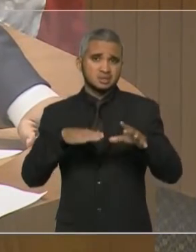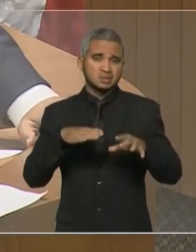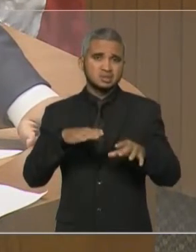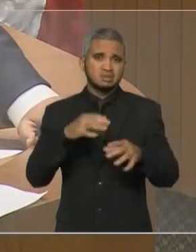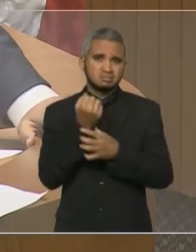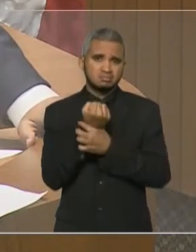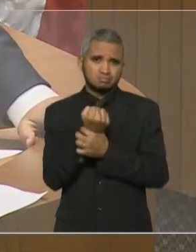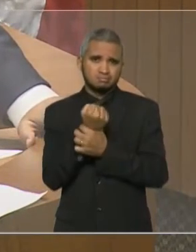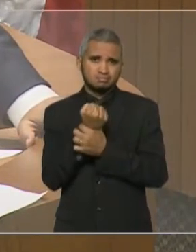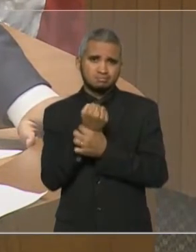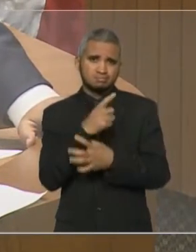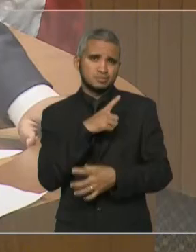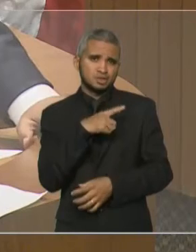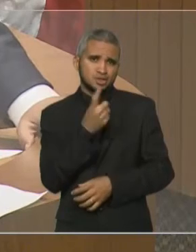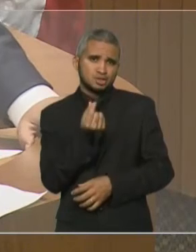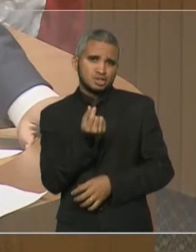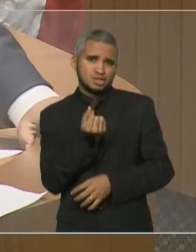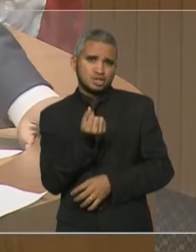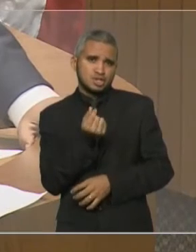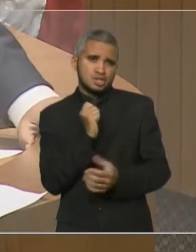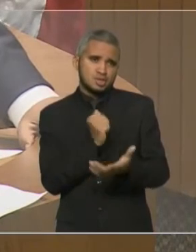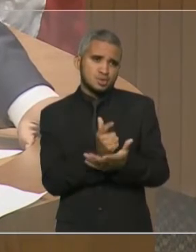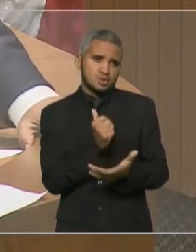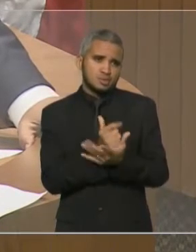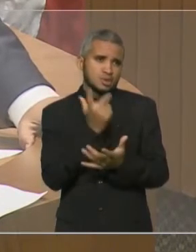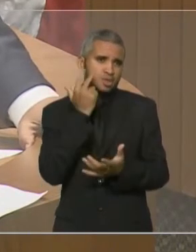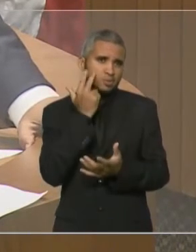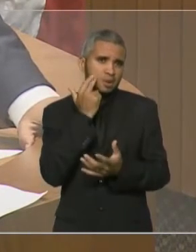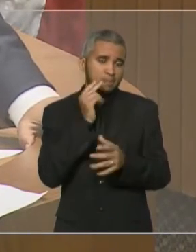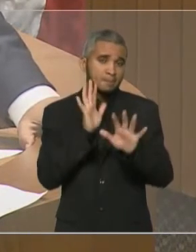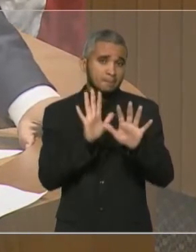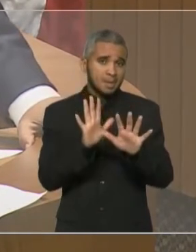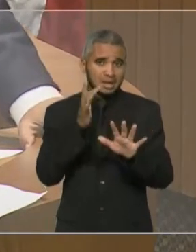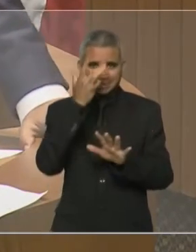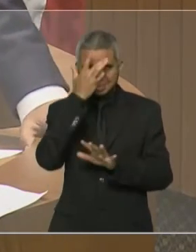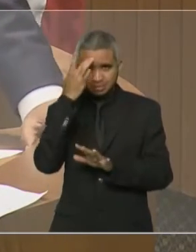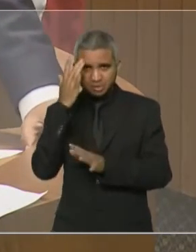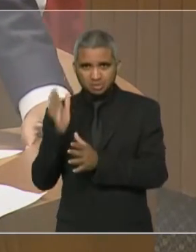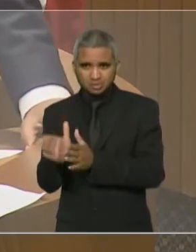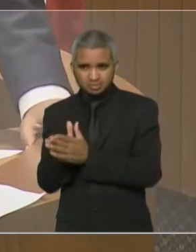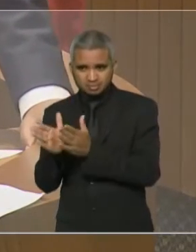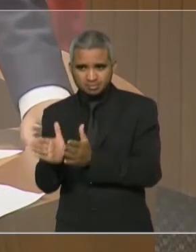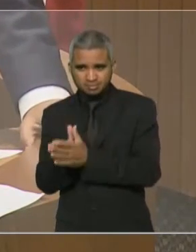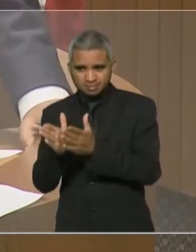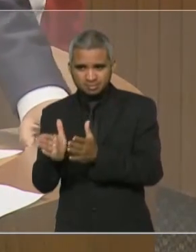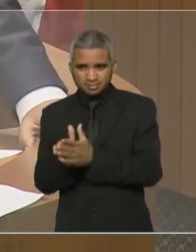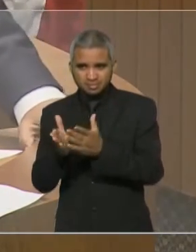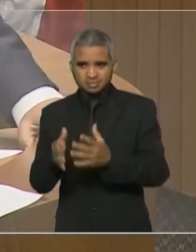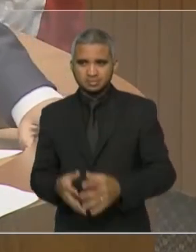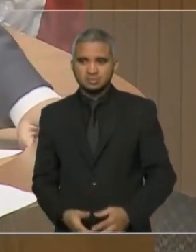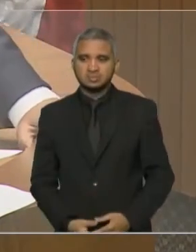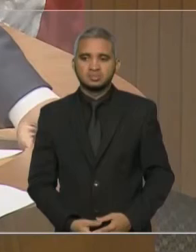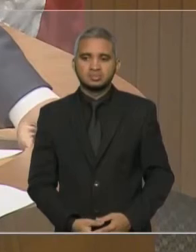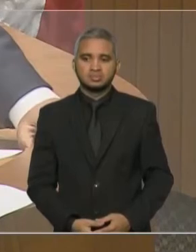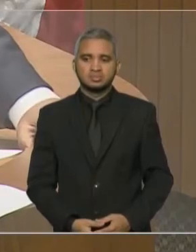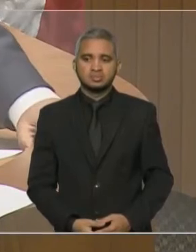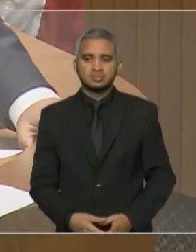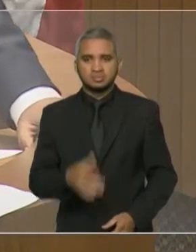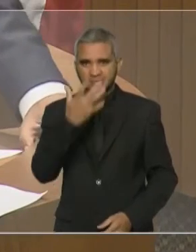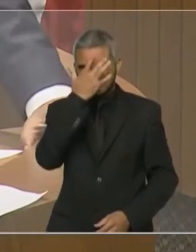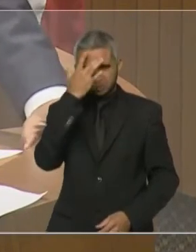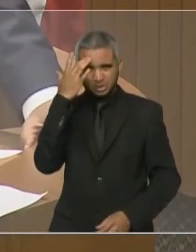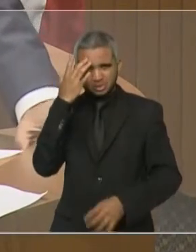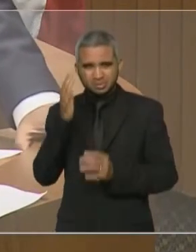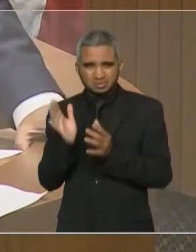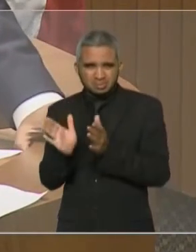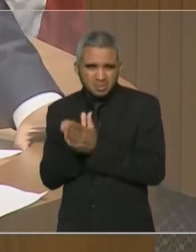desse programa. Mas quem vive lá na base... Conclua, deputado Marco. Concluirei, presidente. Quem vive lá na